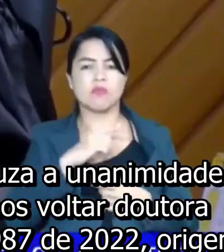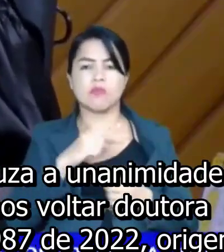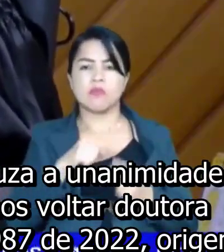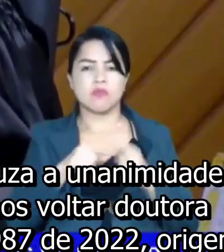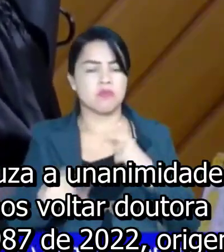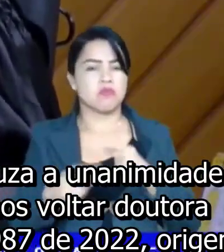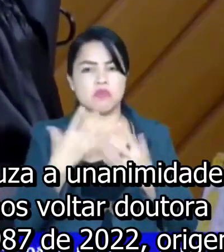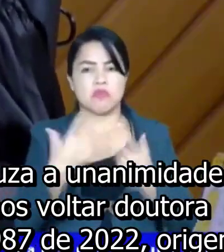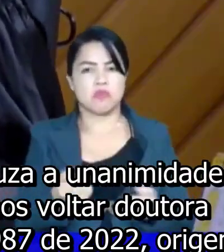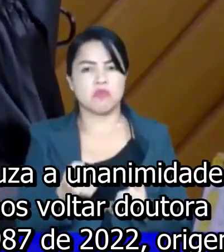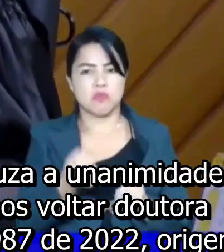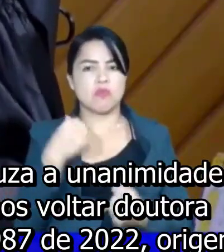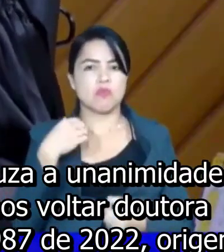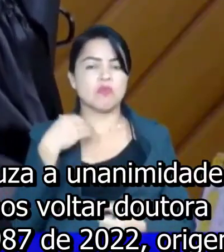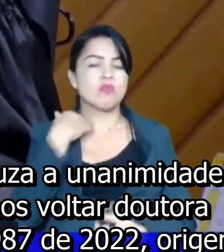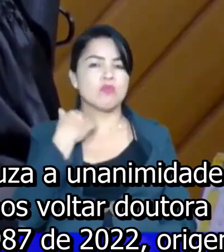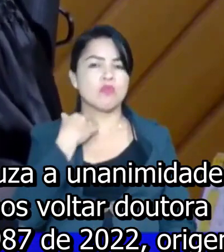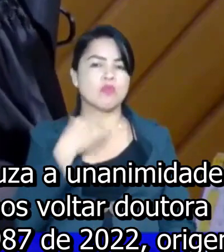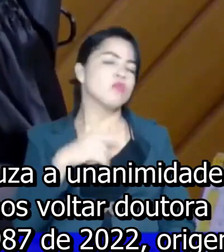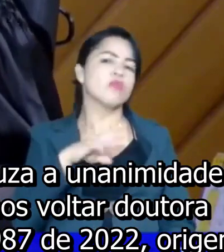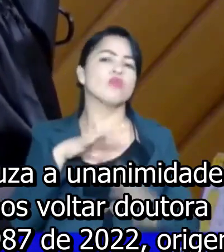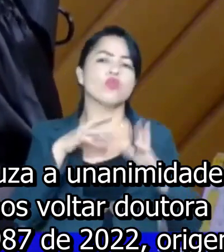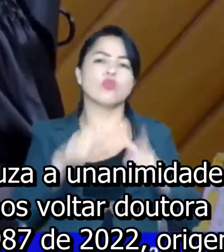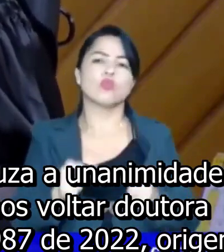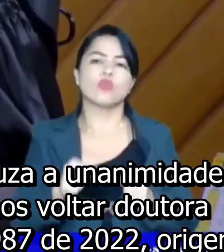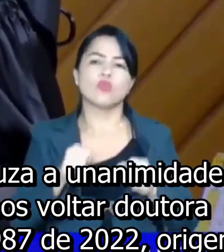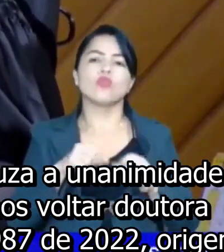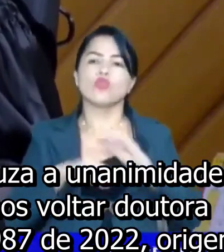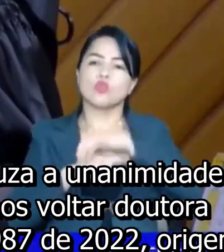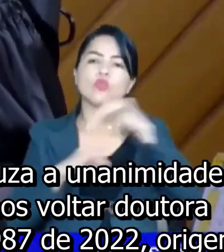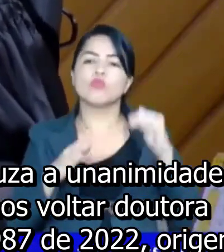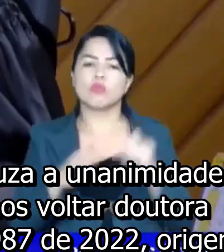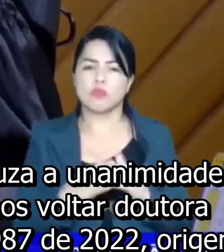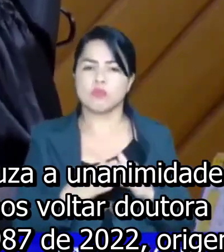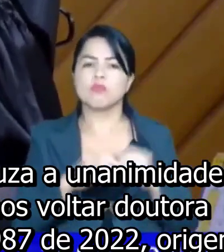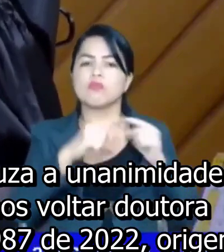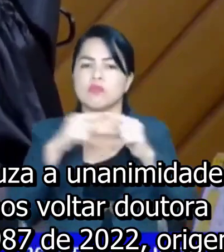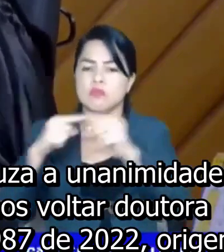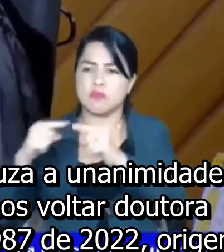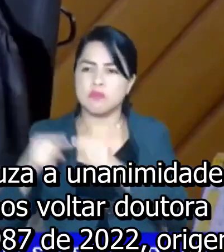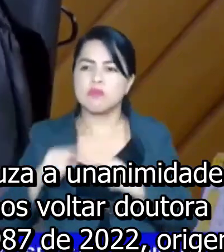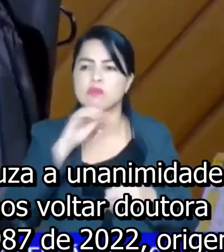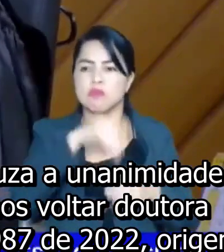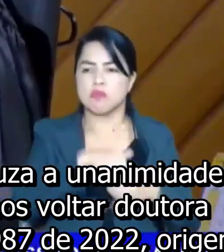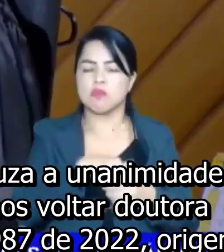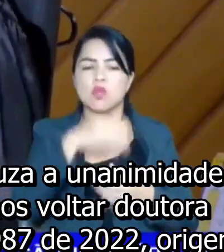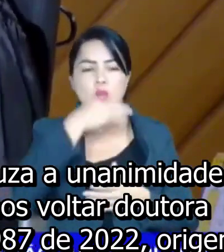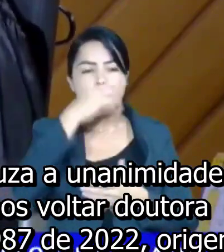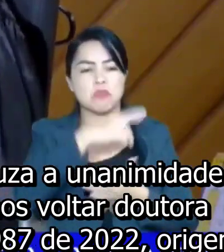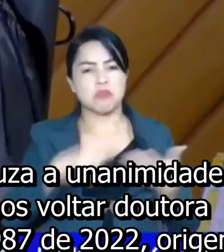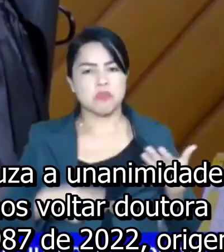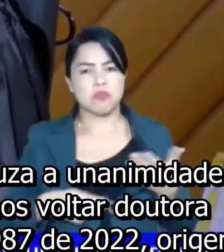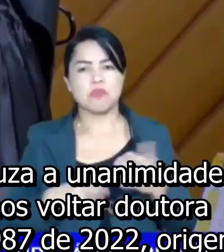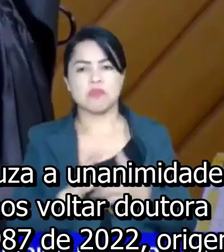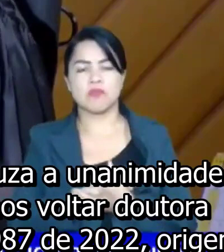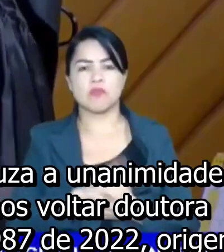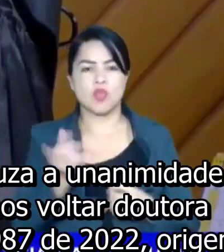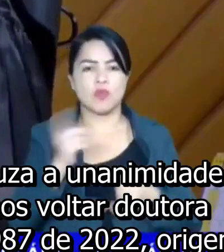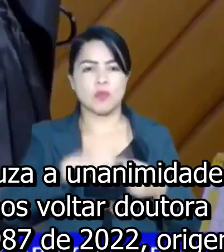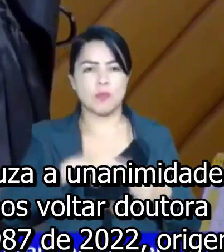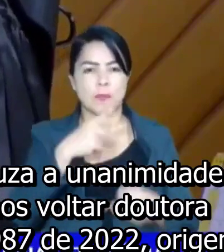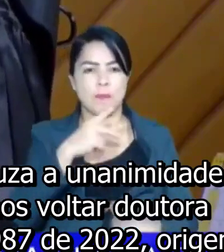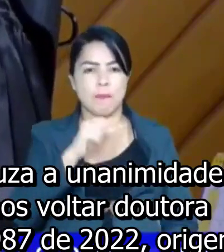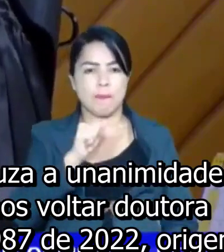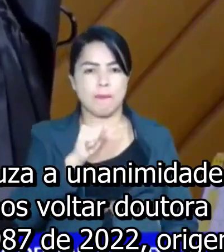Silva Pereira de Lages, Souza, fazendo à leitura nos unanimidade papéis dos termos dispostos em oferidos. cima do teclado Voto por e ilustre no relator. monitor de seu computador. Voltar, doutora Paola,